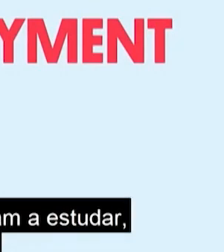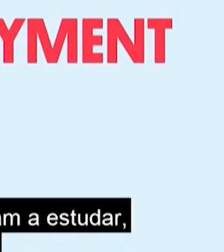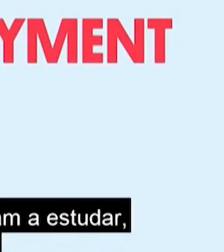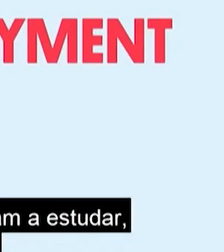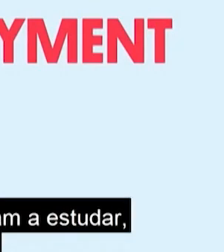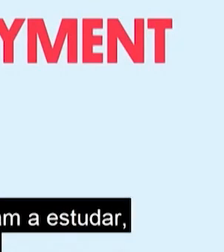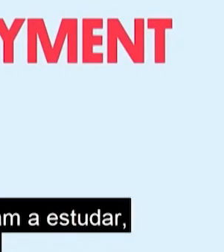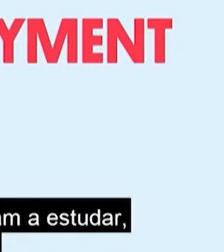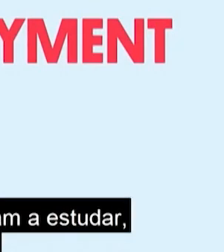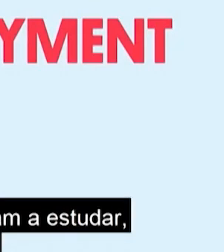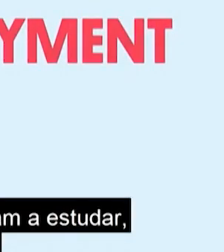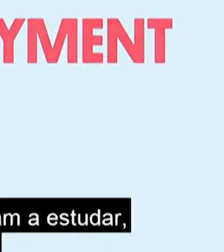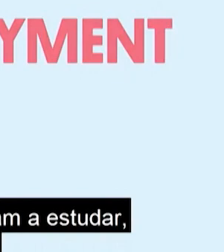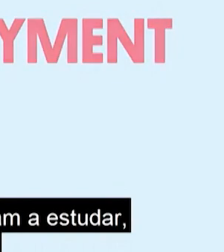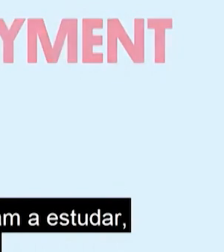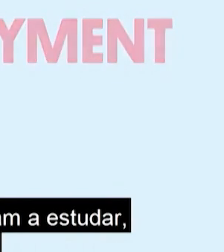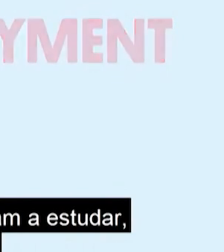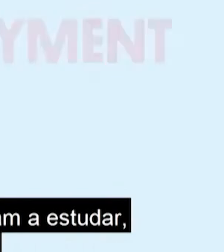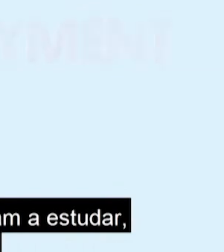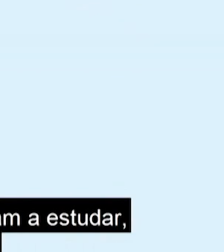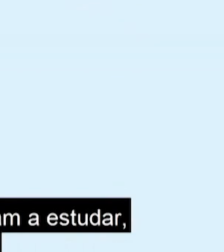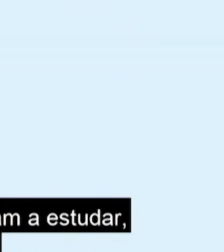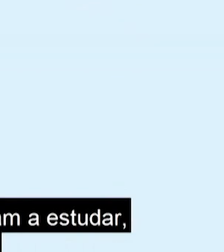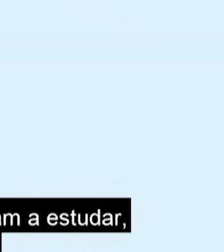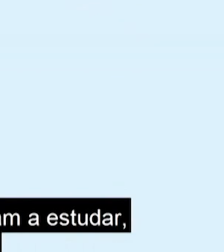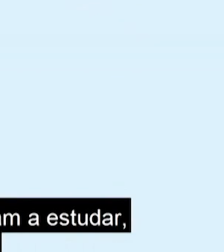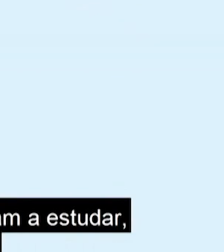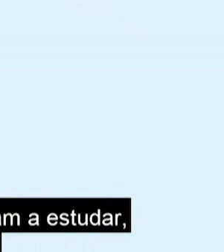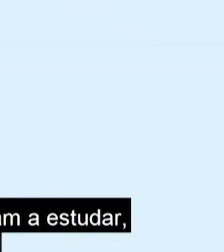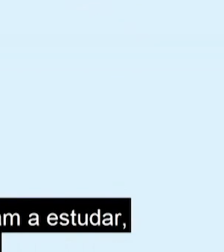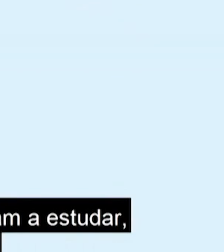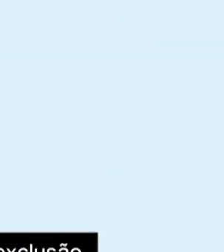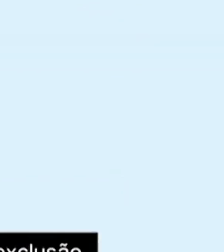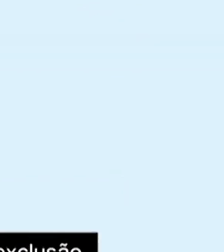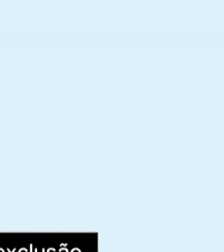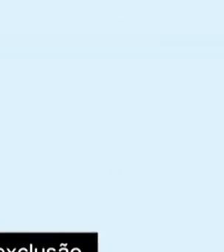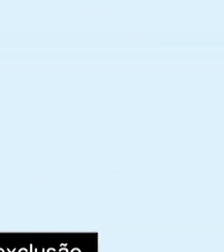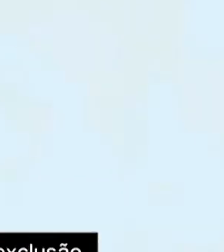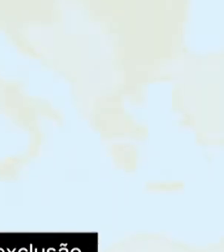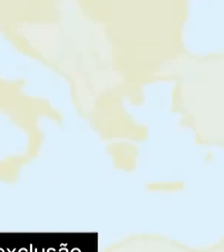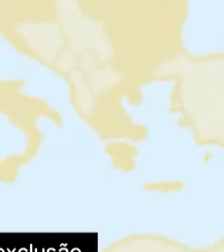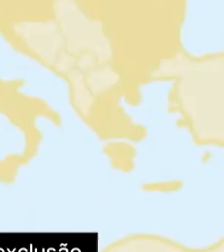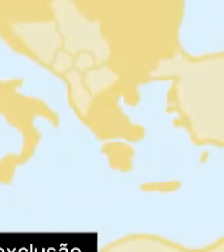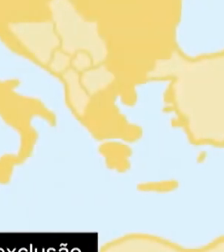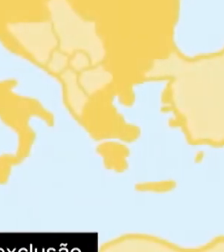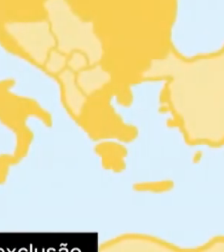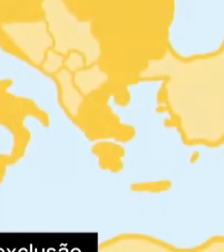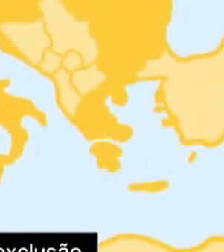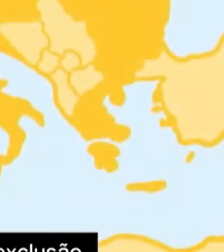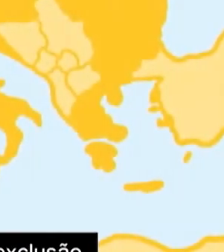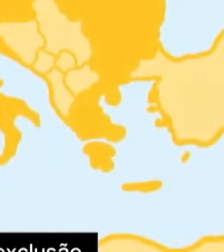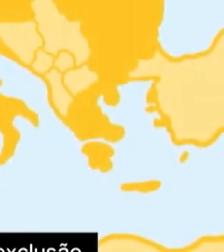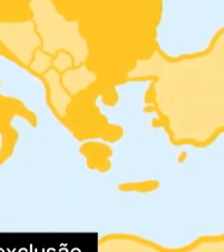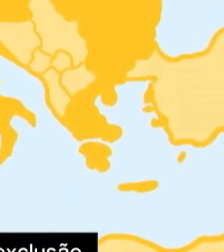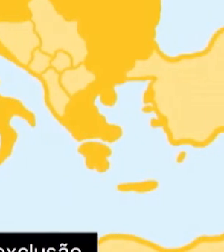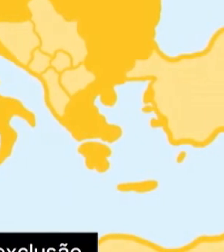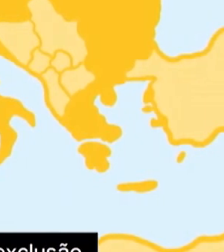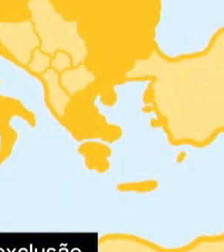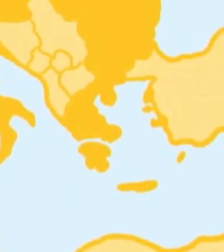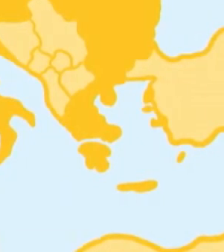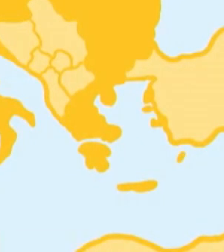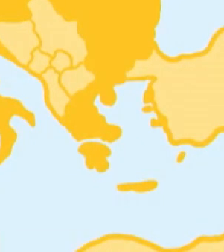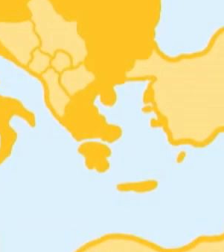young people under 25 are not in education, employment, or training. Many are leaving school early and are at risk of